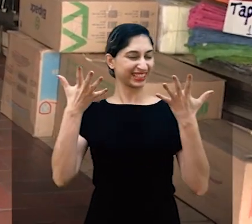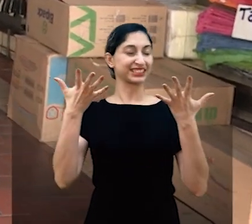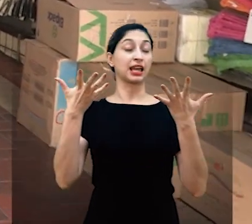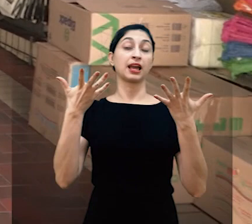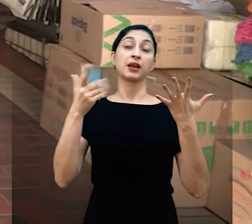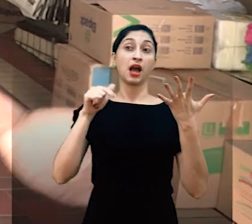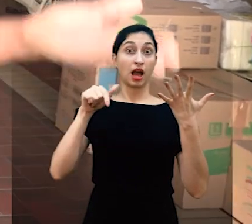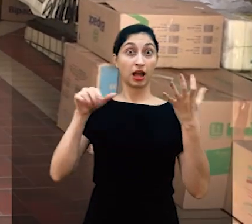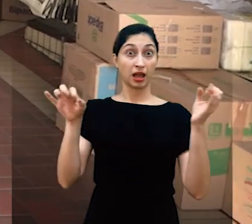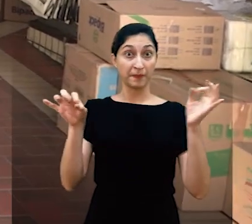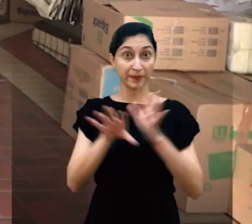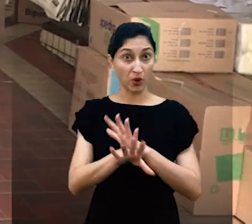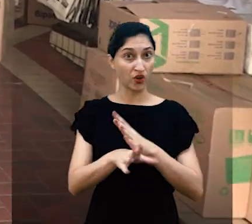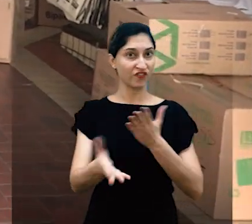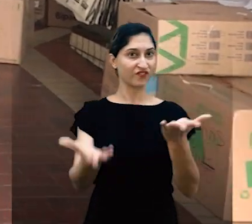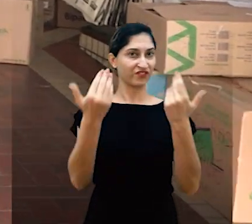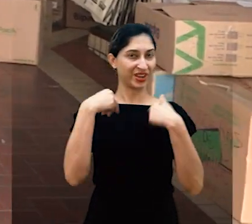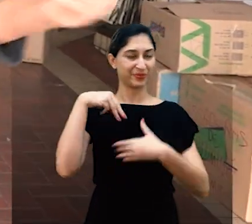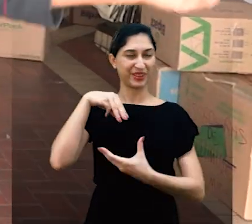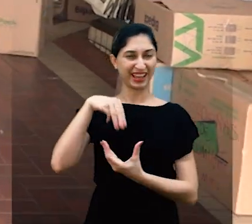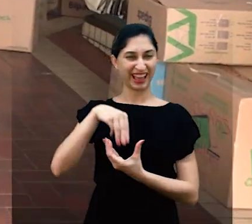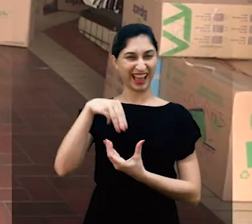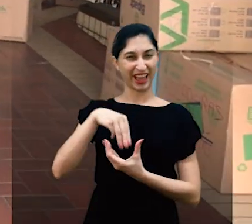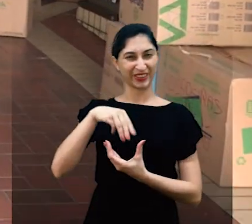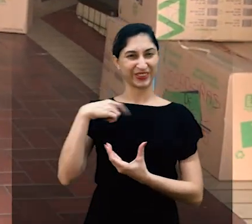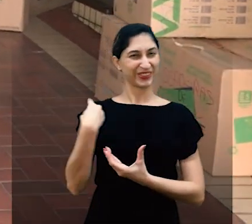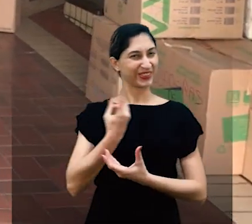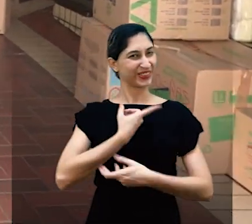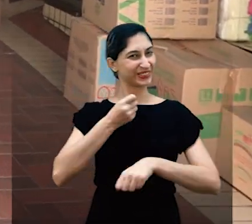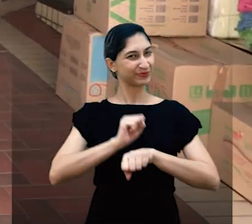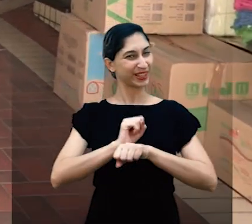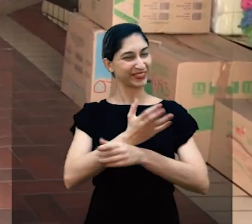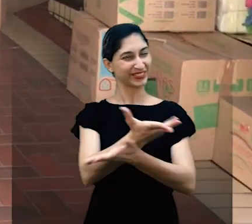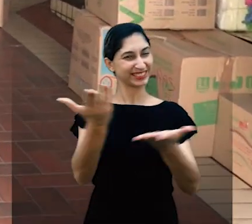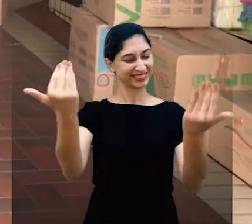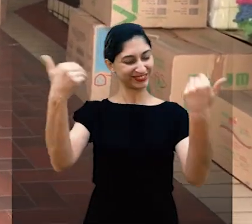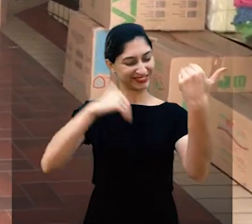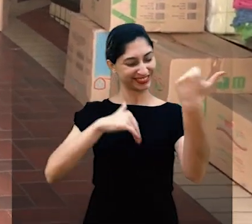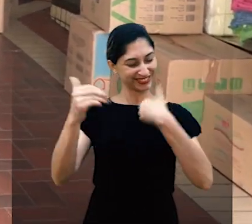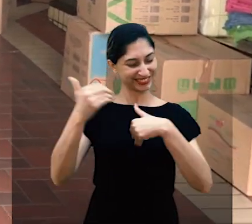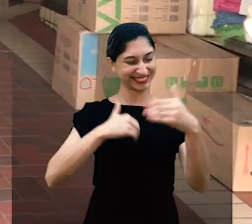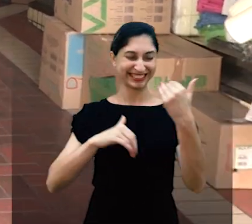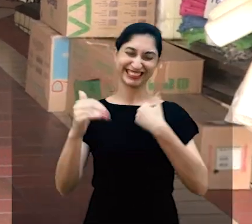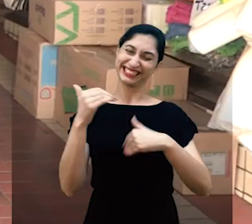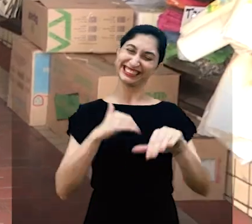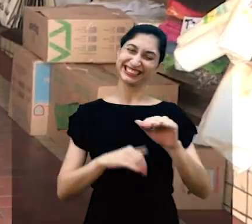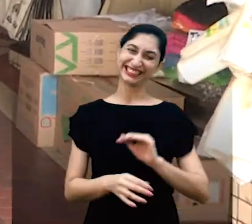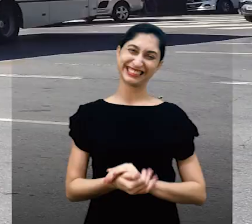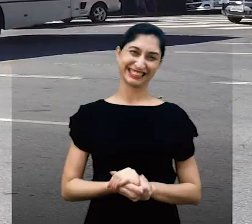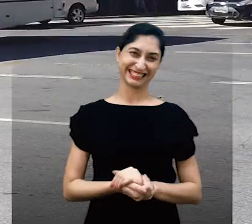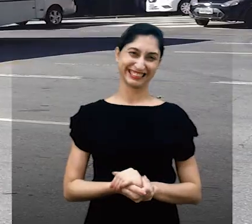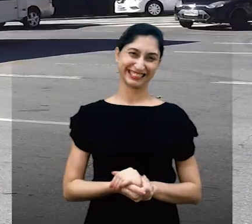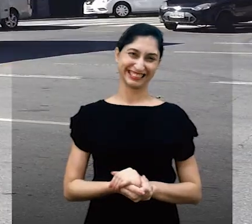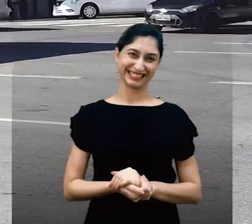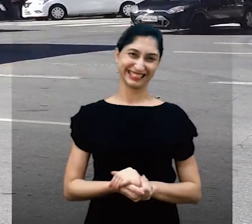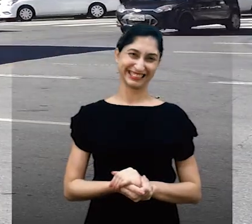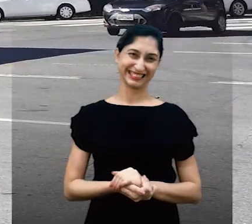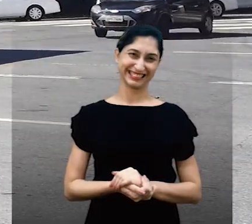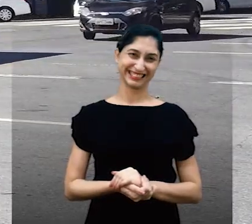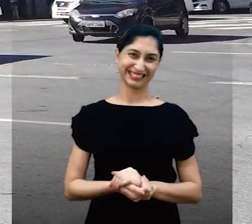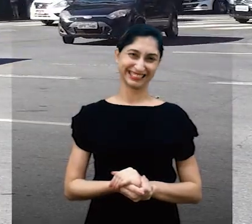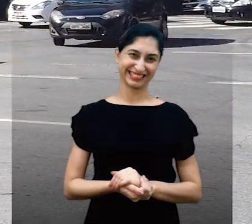do programa, Mercado Central, que estamos aqui, como sempre, de braços abertos, esperando por vocês.